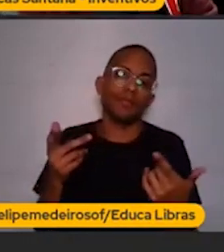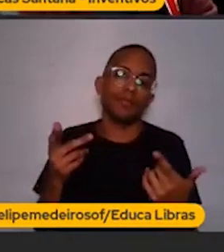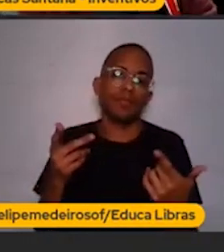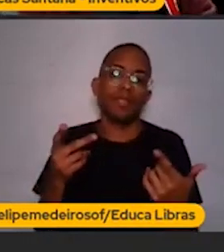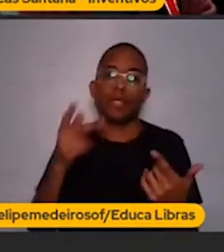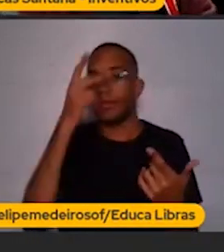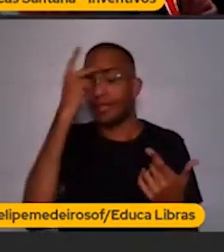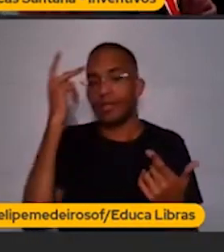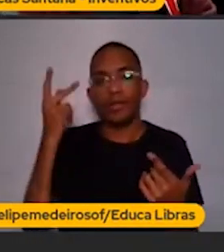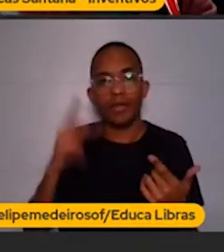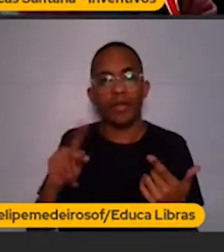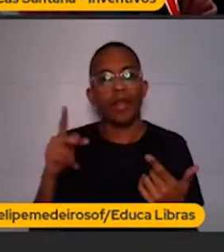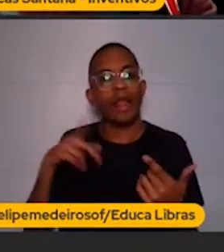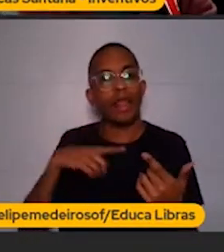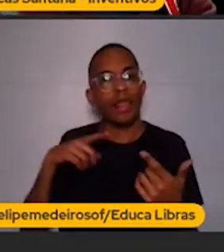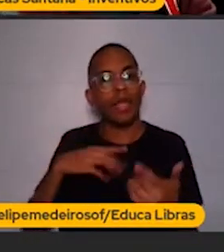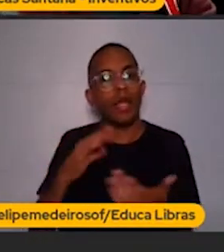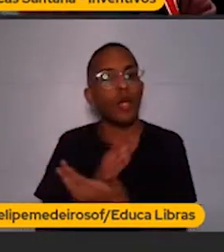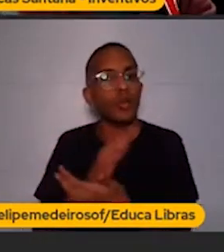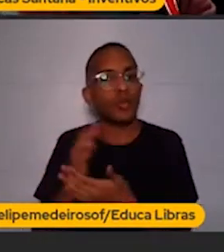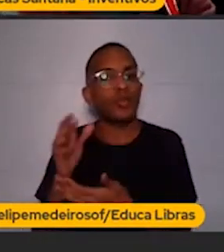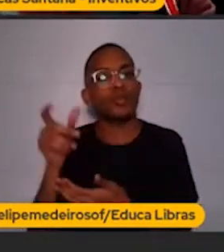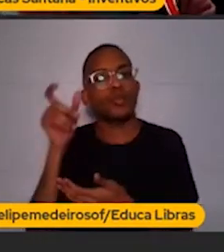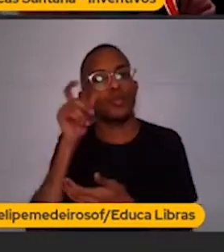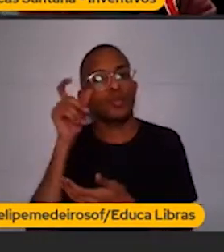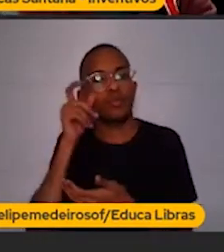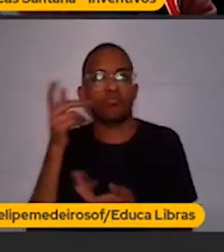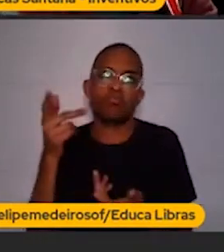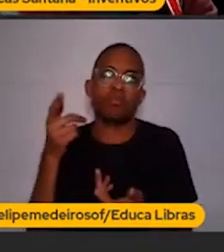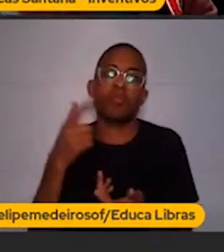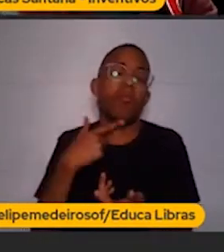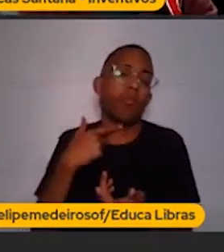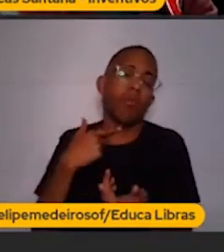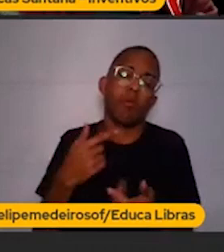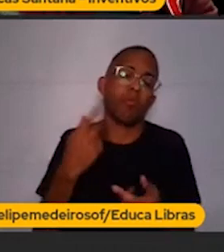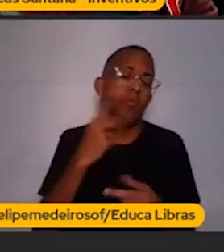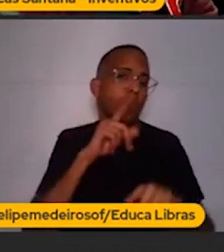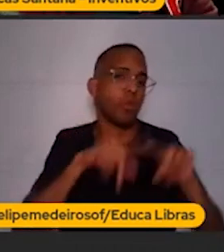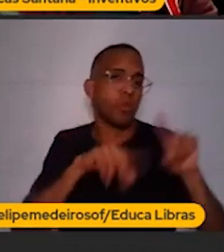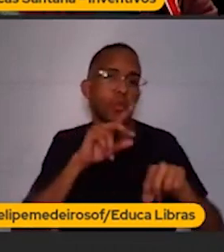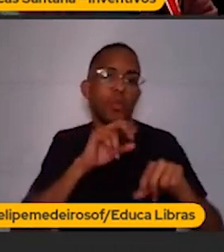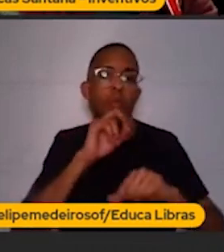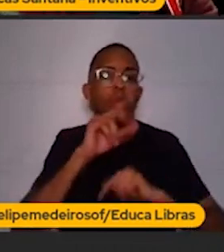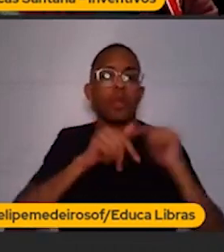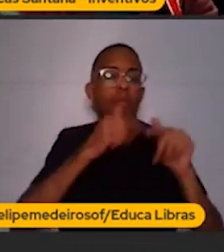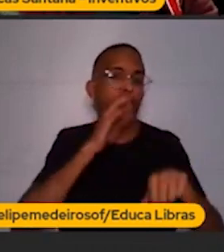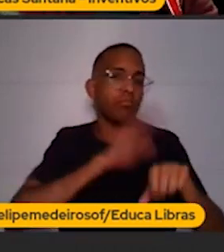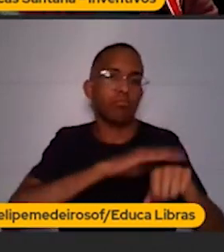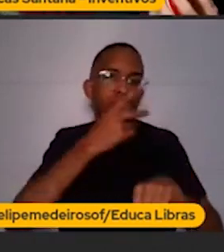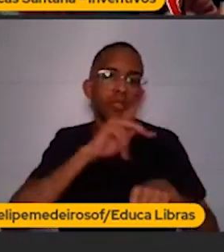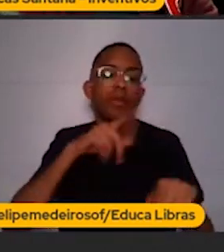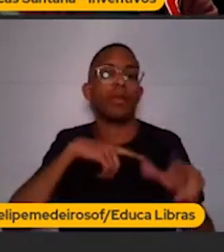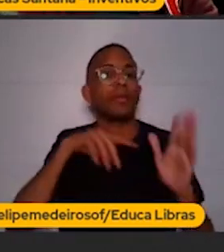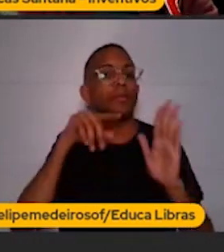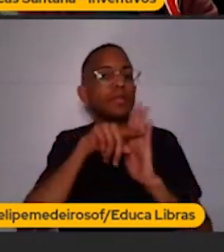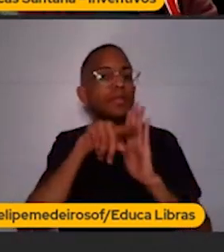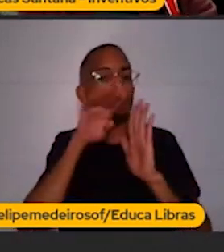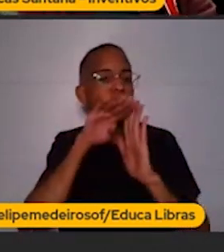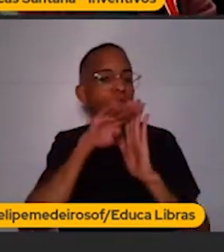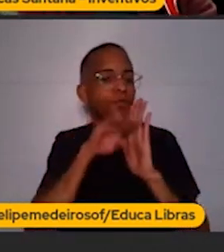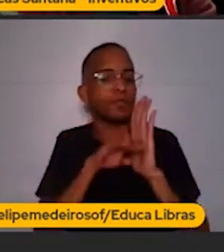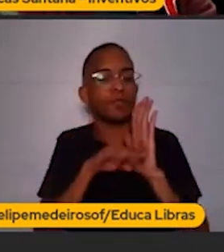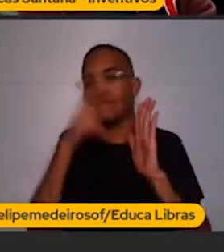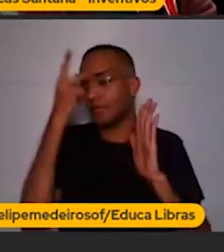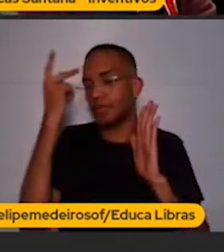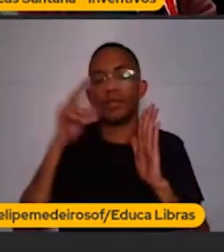alguma maneira, ela tem algum interesse no seu produto ou serviço. Você gera um questionário para que essa pessoa responda,